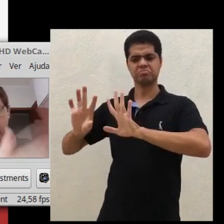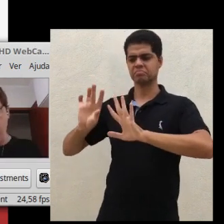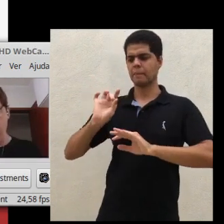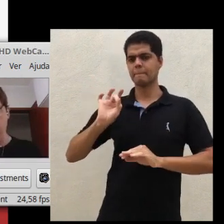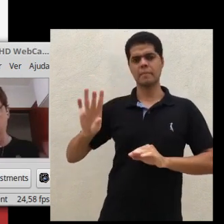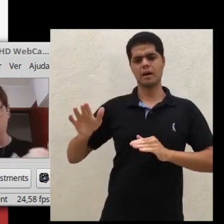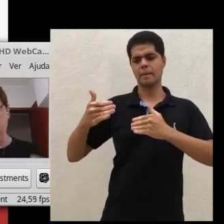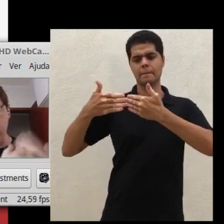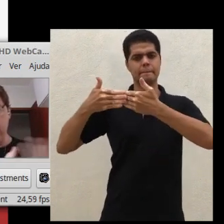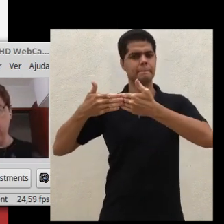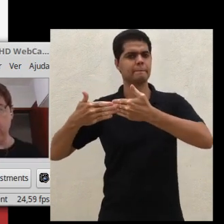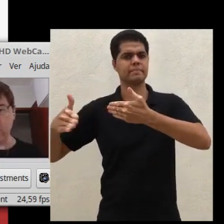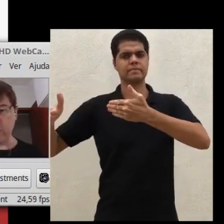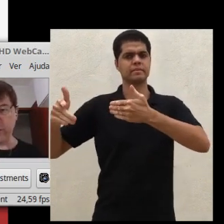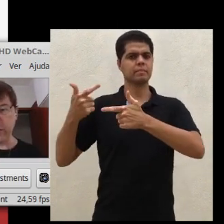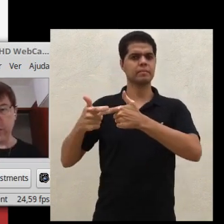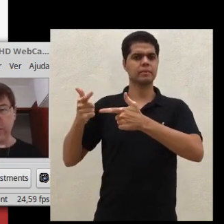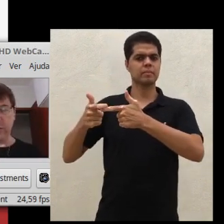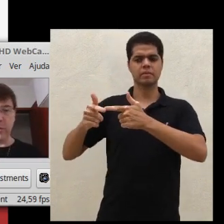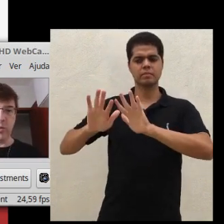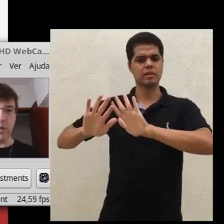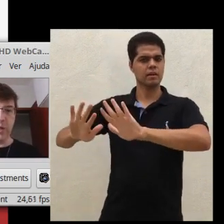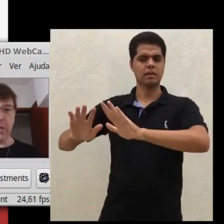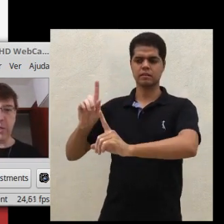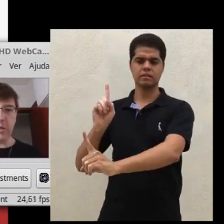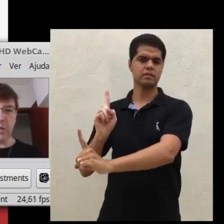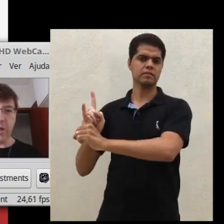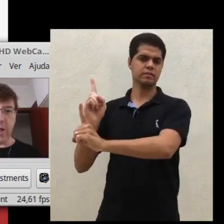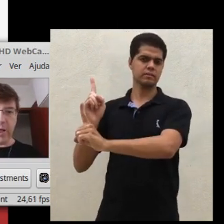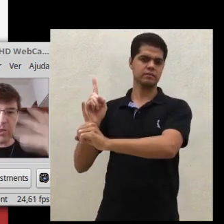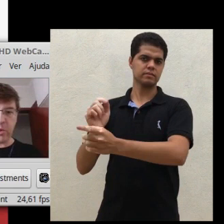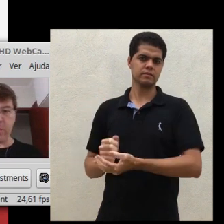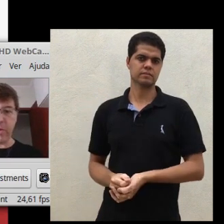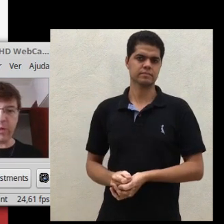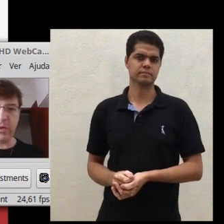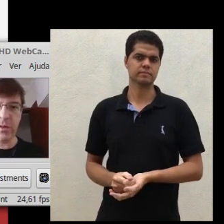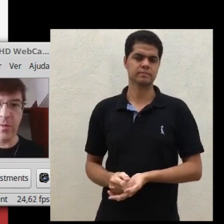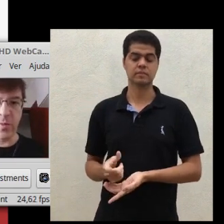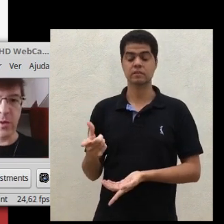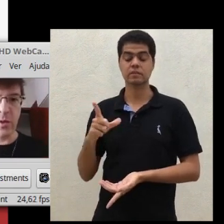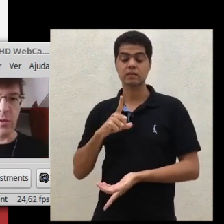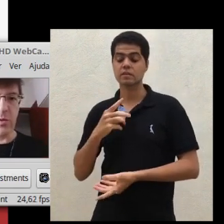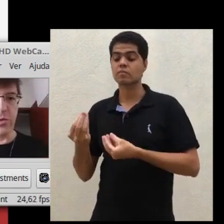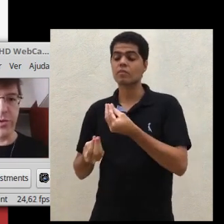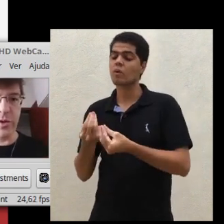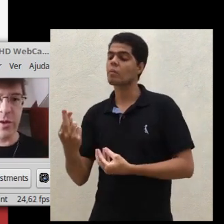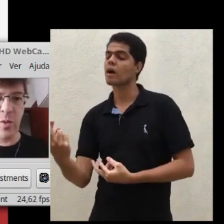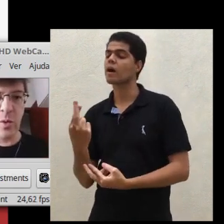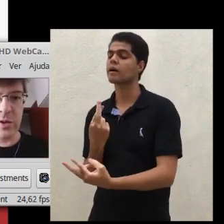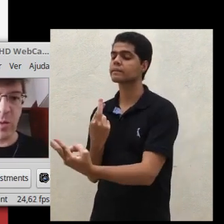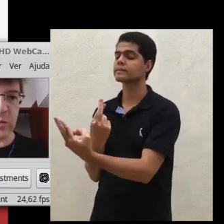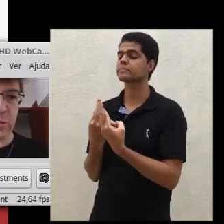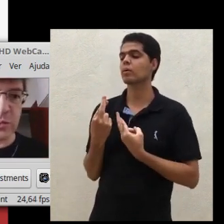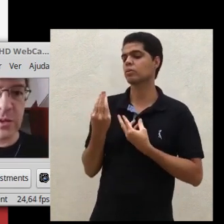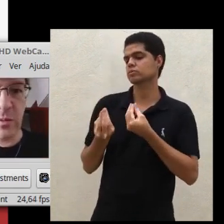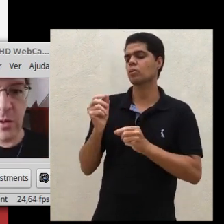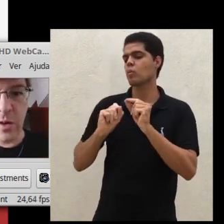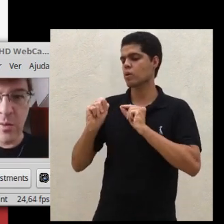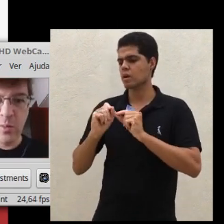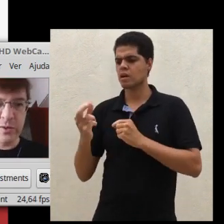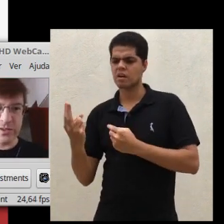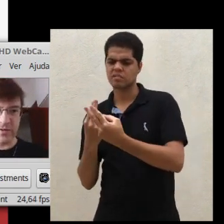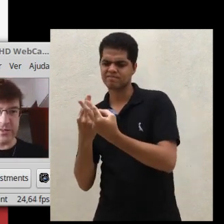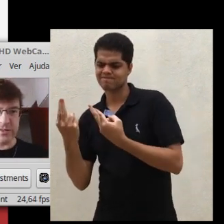para o programa, deixo que ele resolva, deixo que ele ache a maneira de encontrar uma